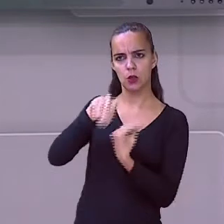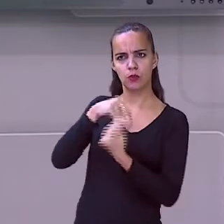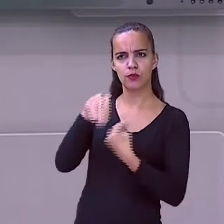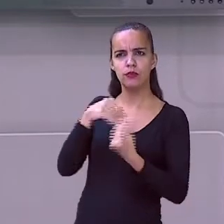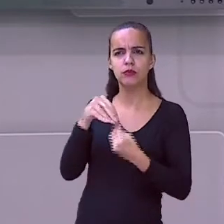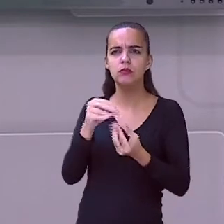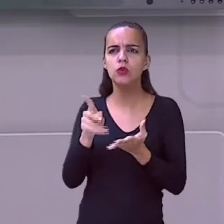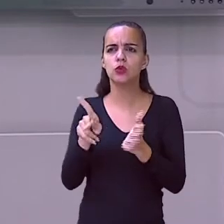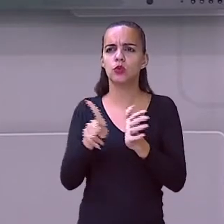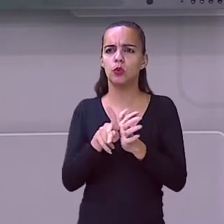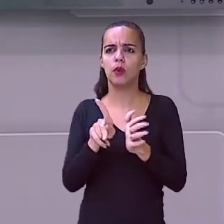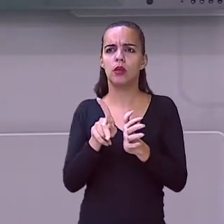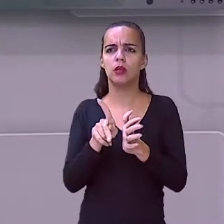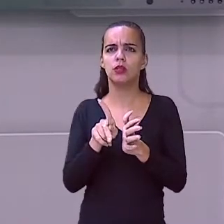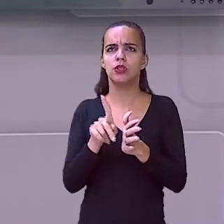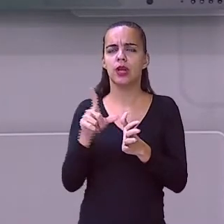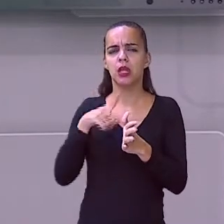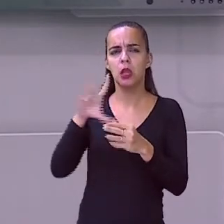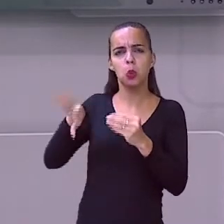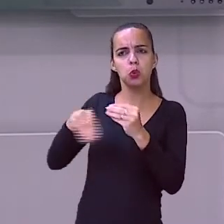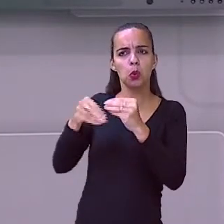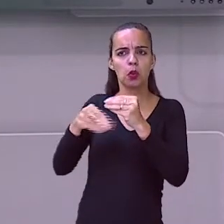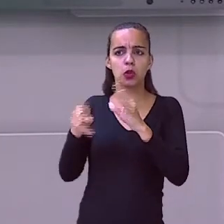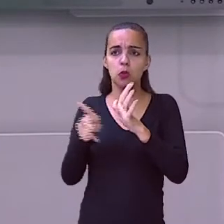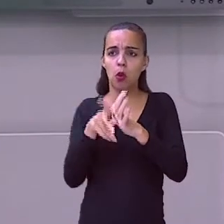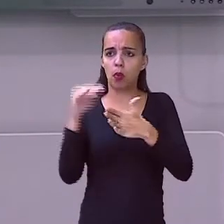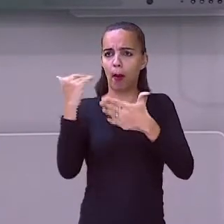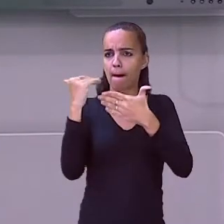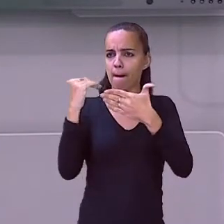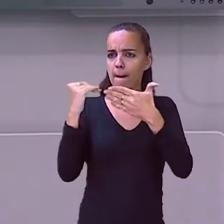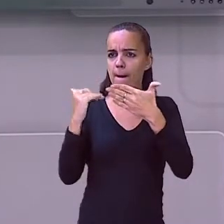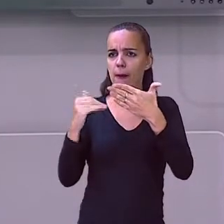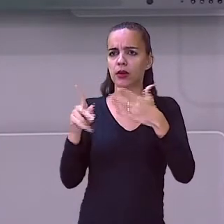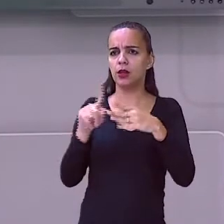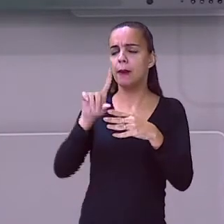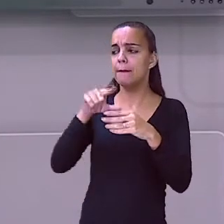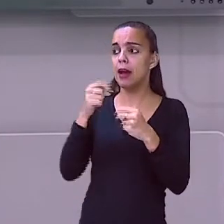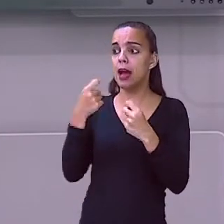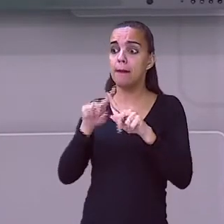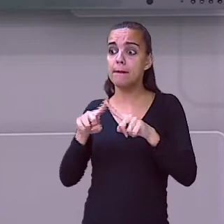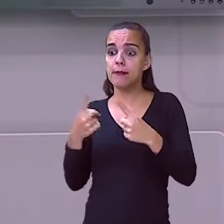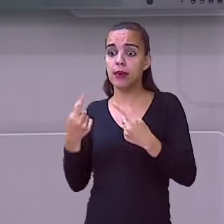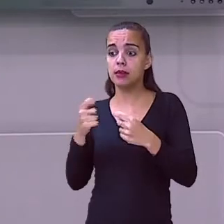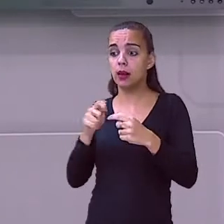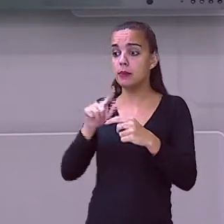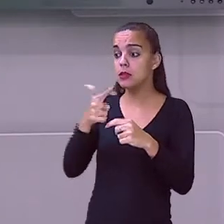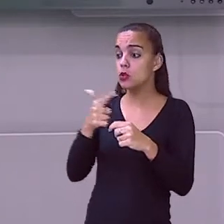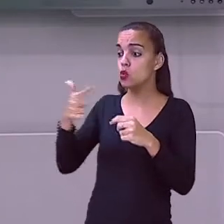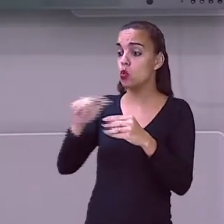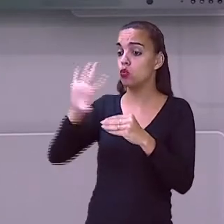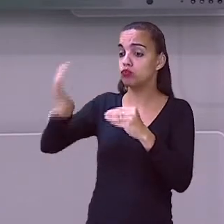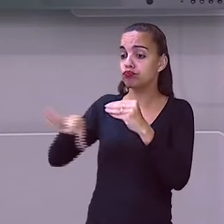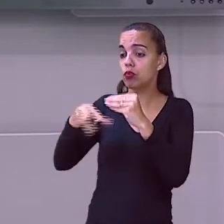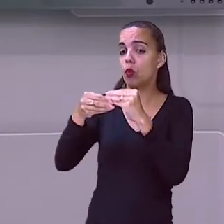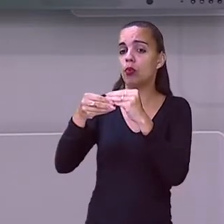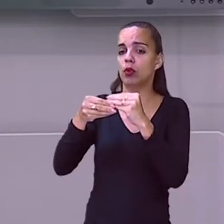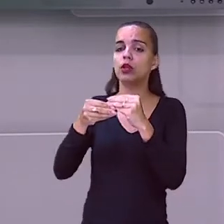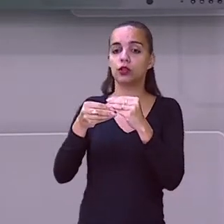misturas com diversos componentes e, por vezes, precisa de um componente específico,